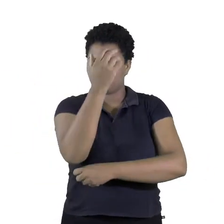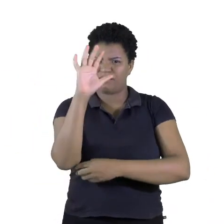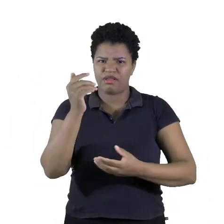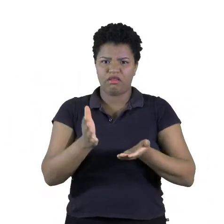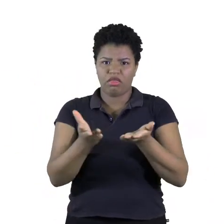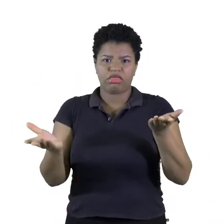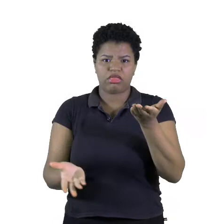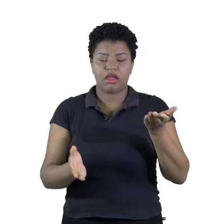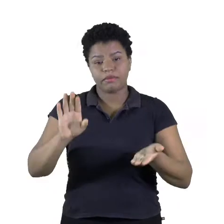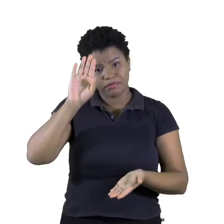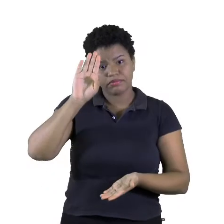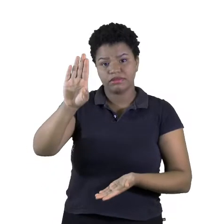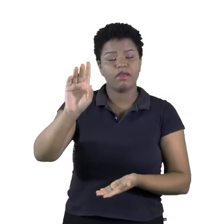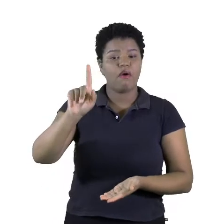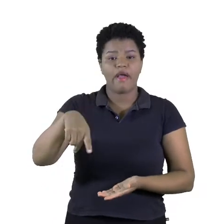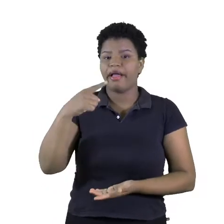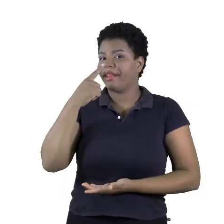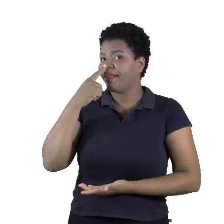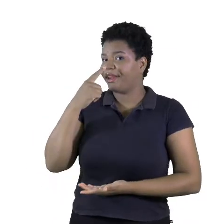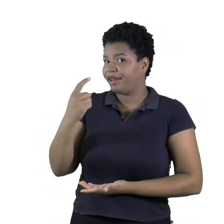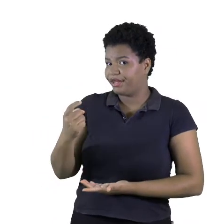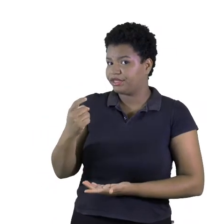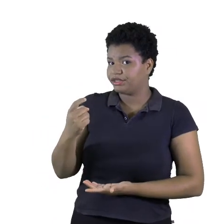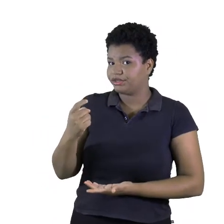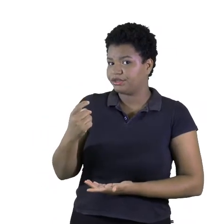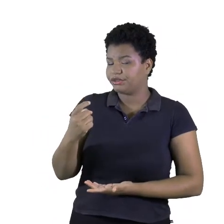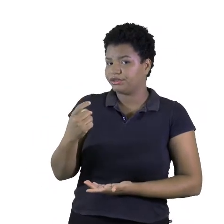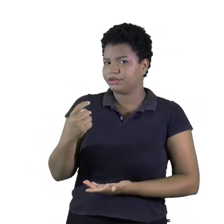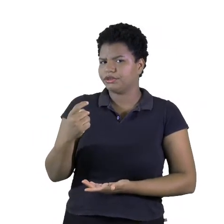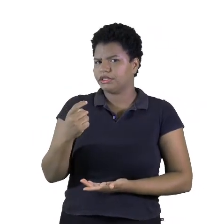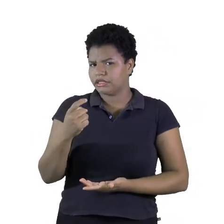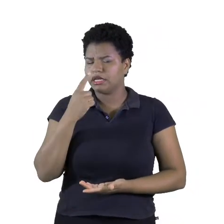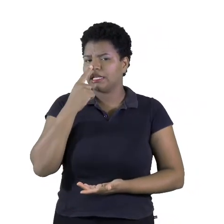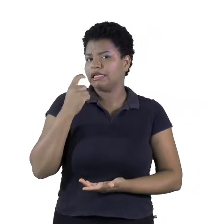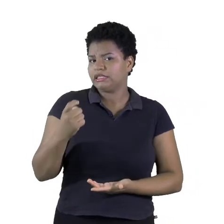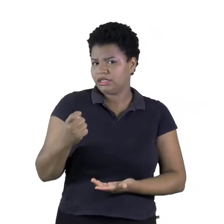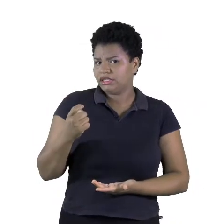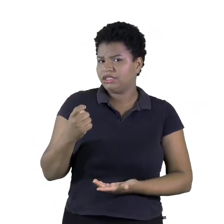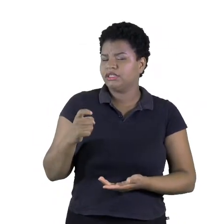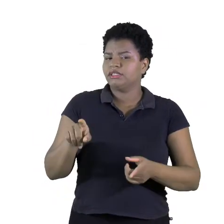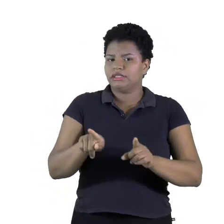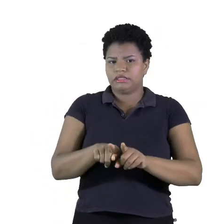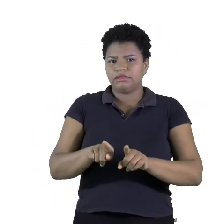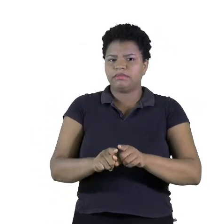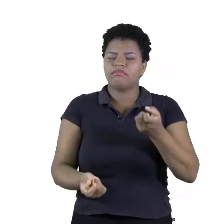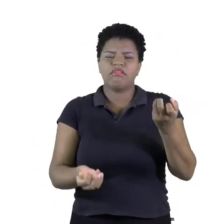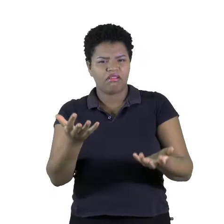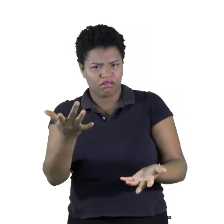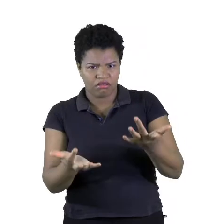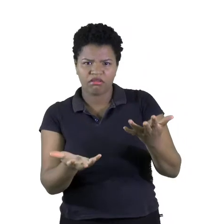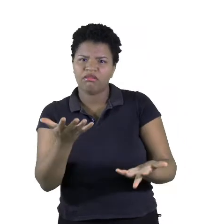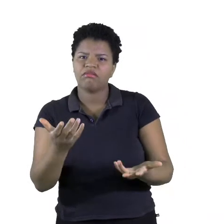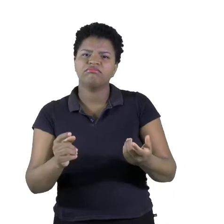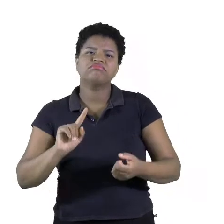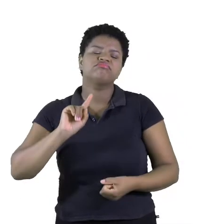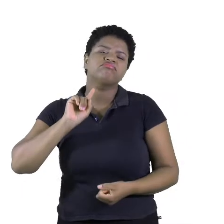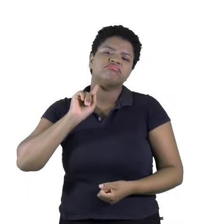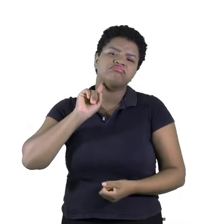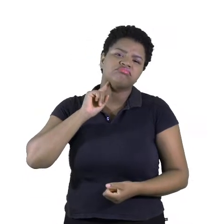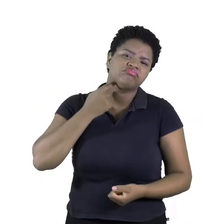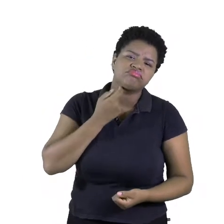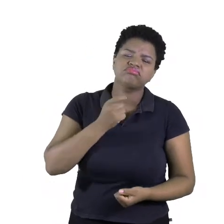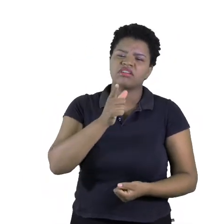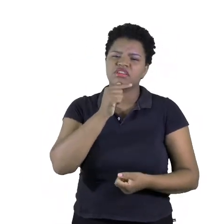o lixo, né? Além do lixo, a gente tem as queimadas, a poluição de